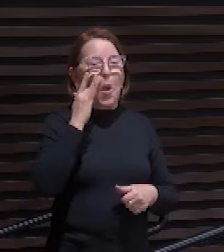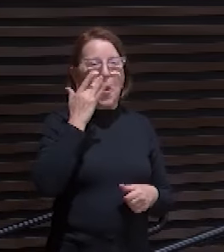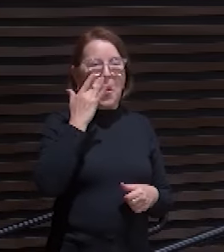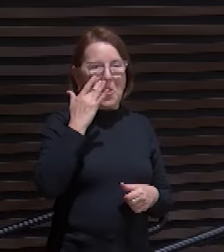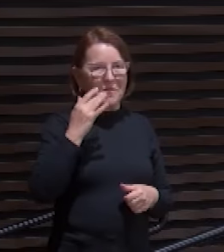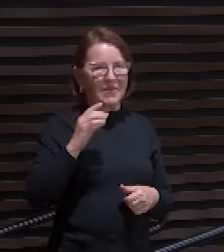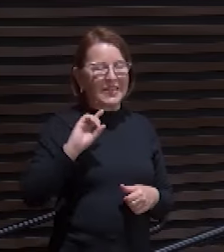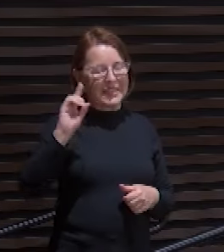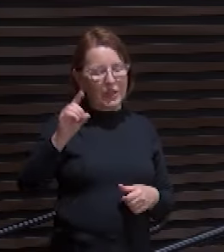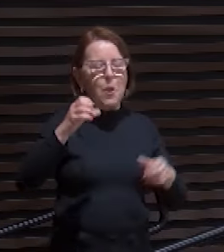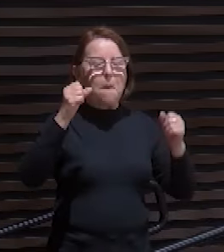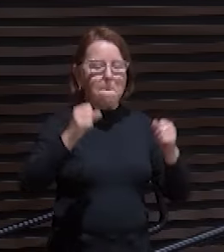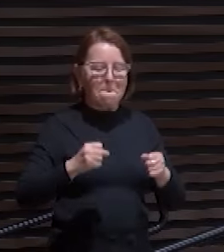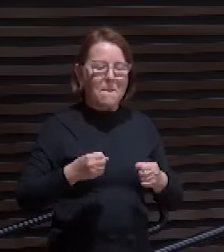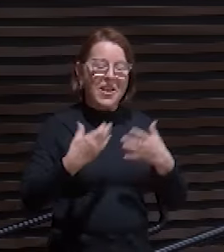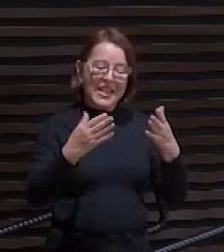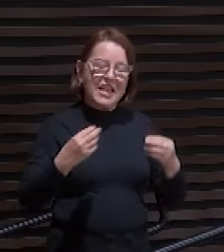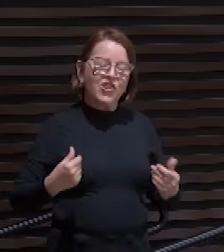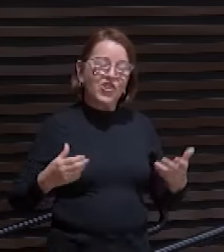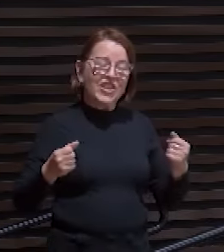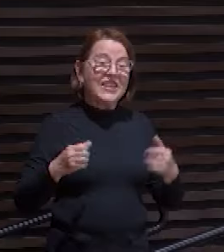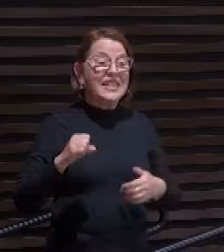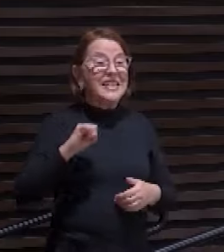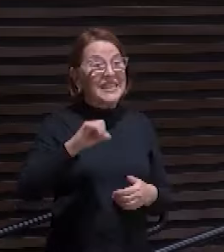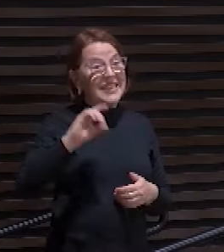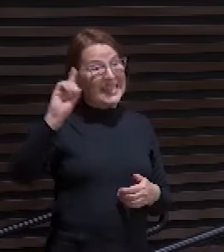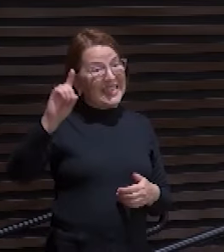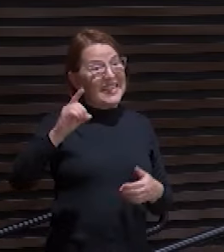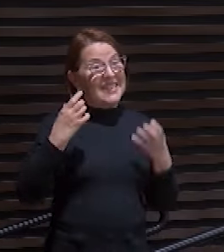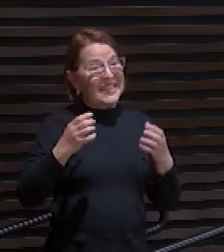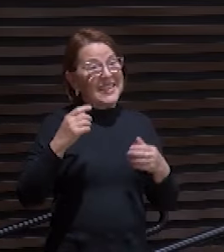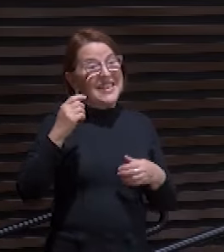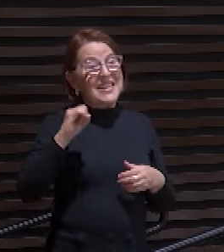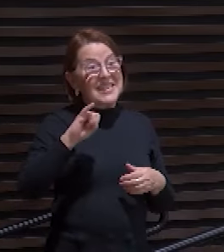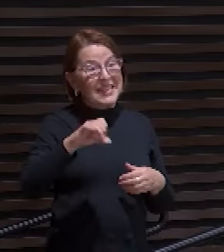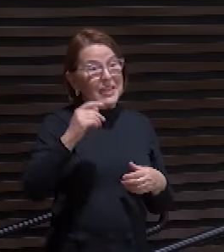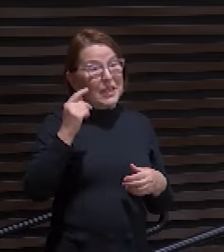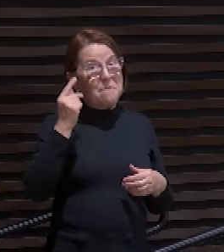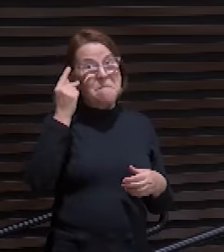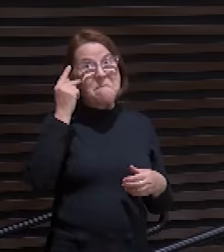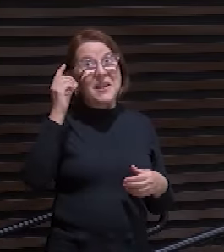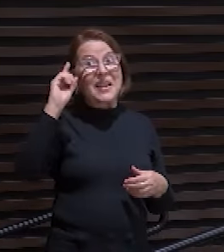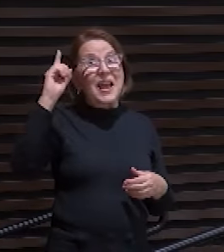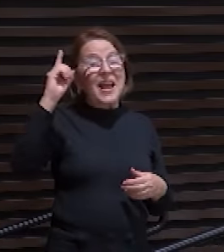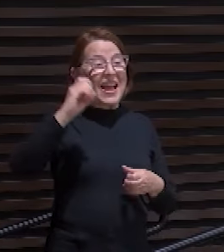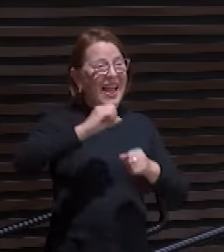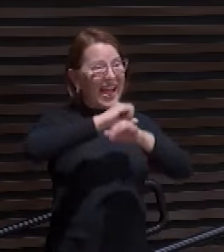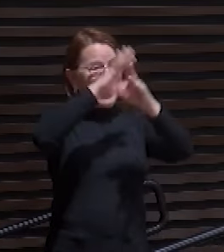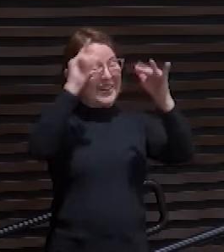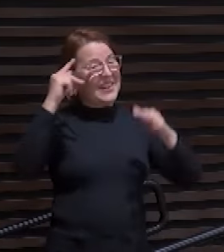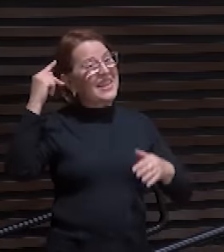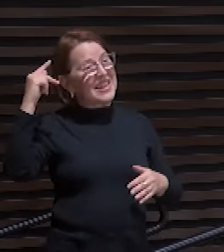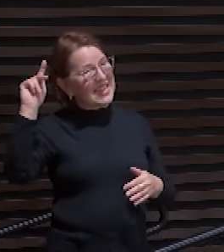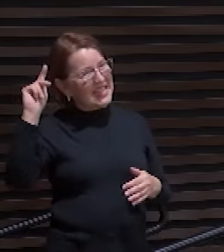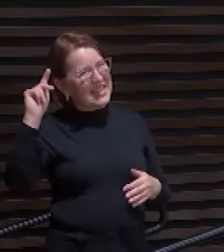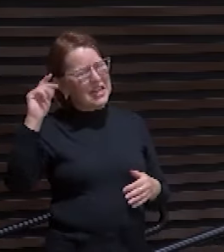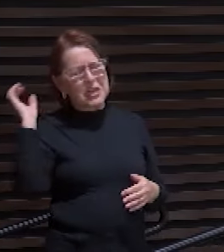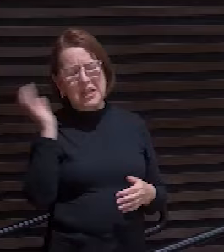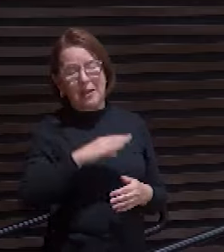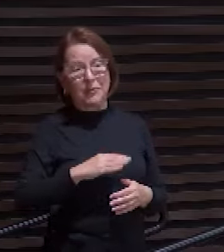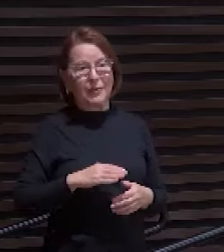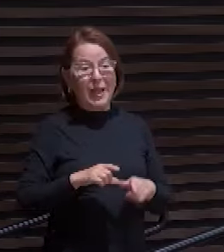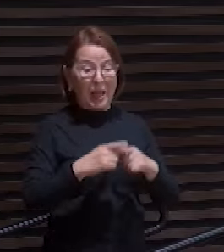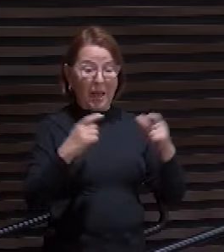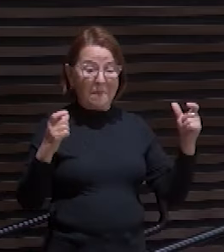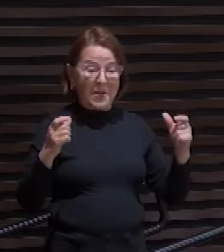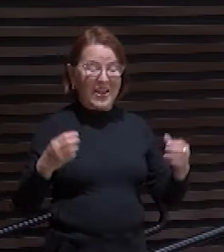Ele pode enriquecer uma pessoa, se Ele quiser e se for para a glória dEle, do dia para a noite. Então, não fica apavorado. A maior riqueza que você tem,